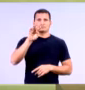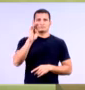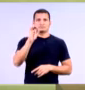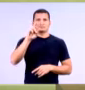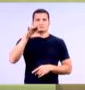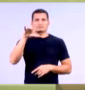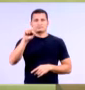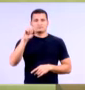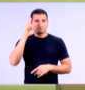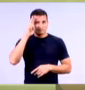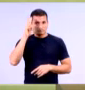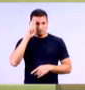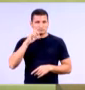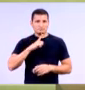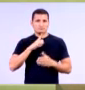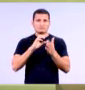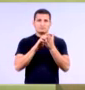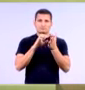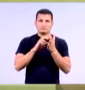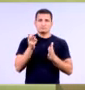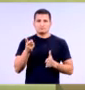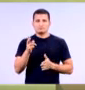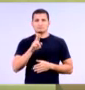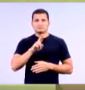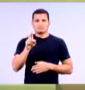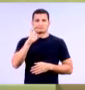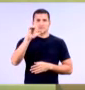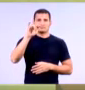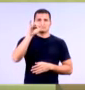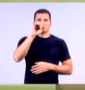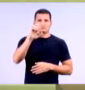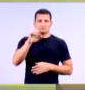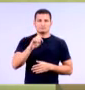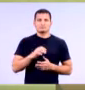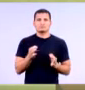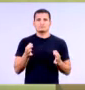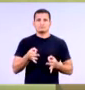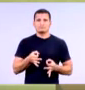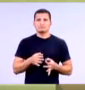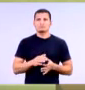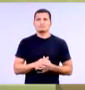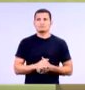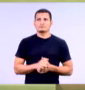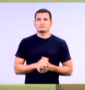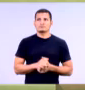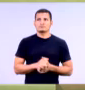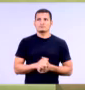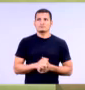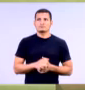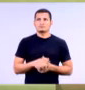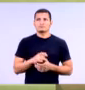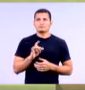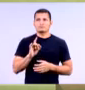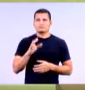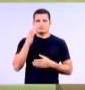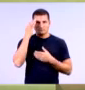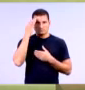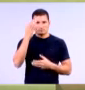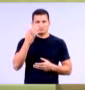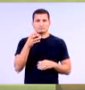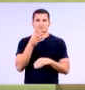que construtor tem a característica de ter o mesmo nome da classe, certo? E, bom, seria isso. Agradecemos aí a